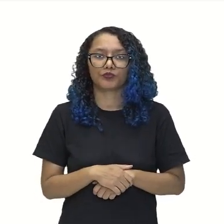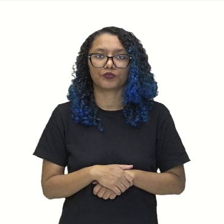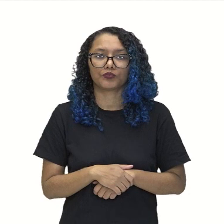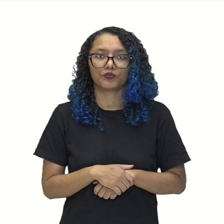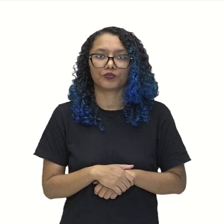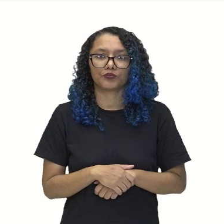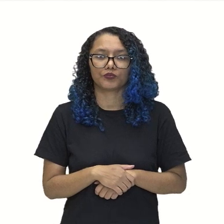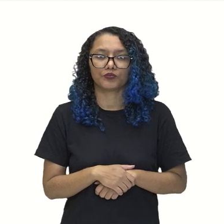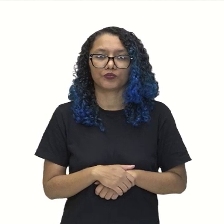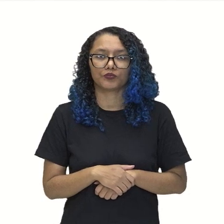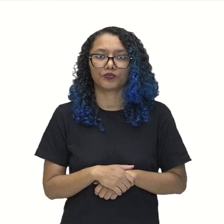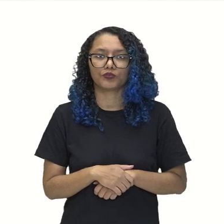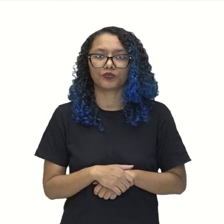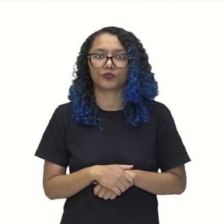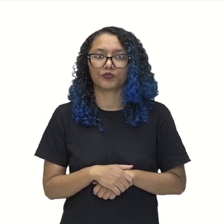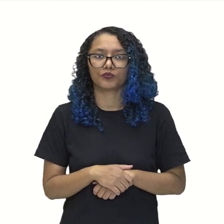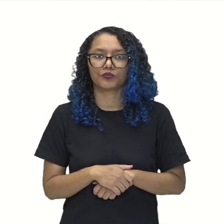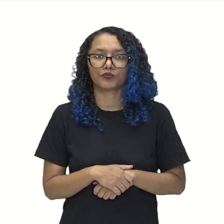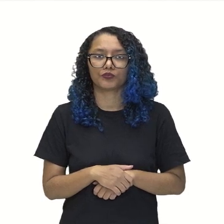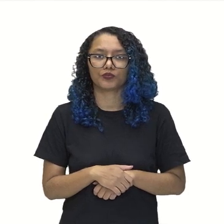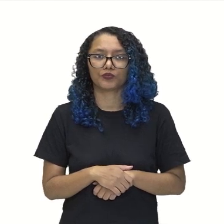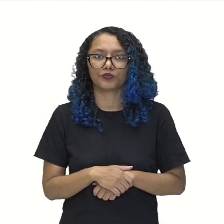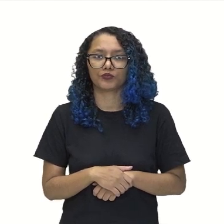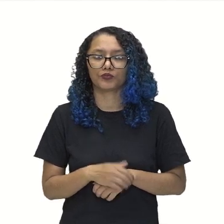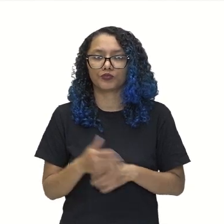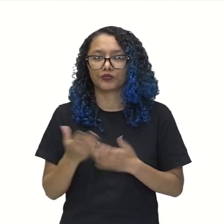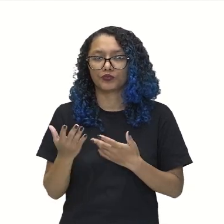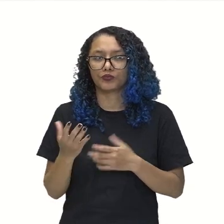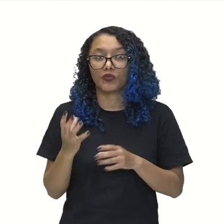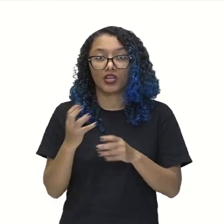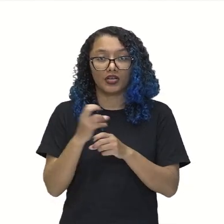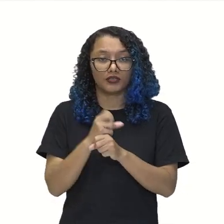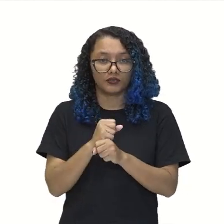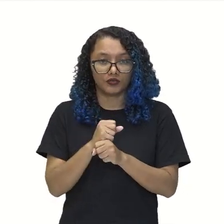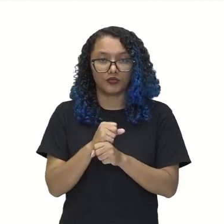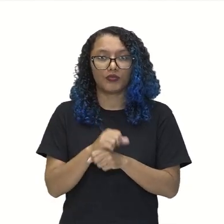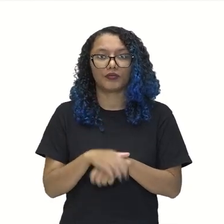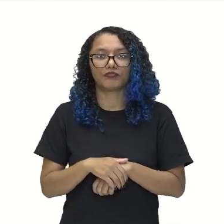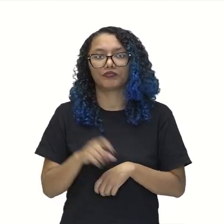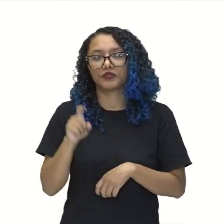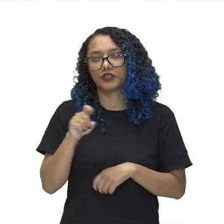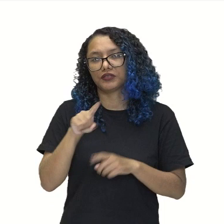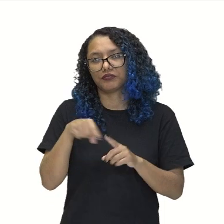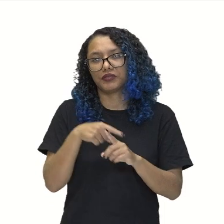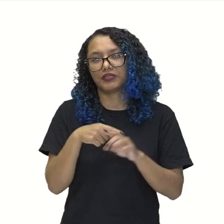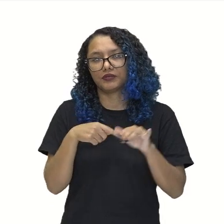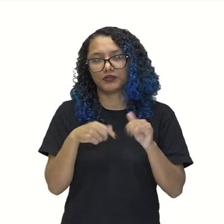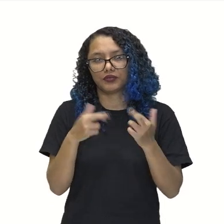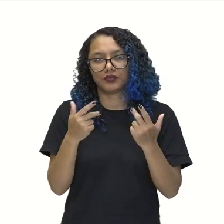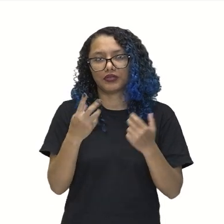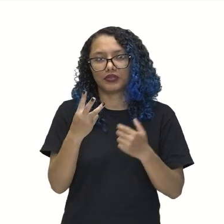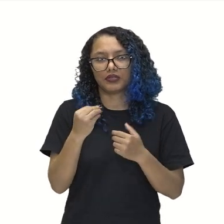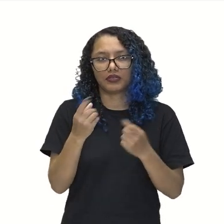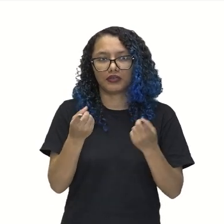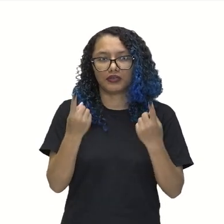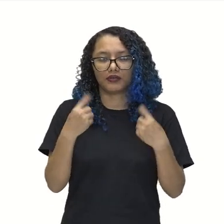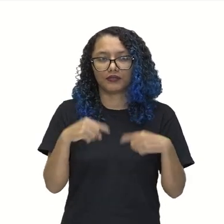essa cara, olha. A soma entre eles é 30 e a